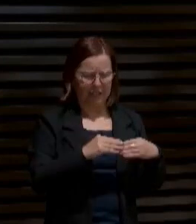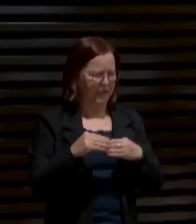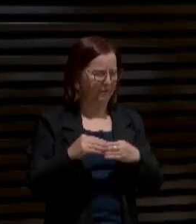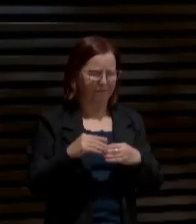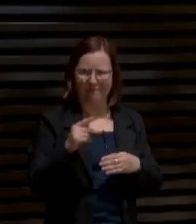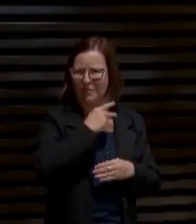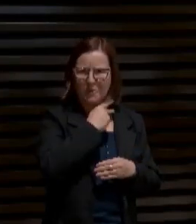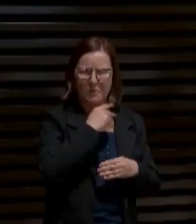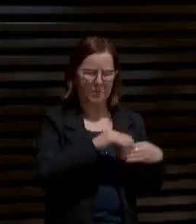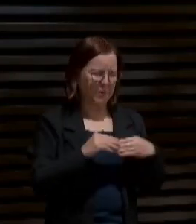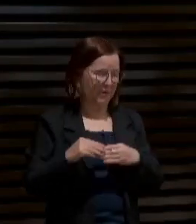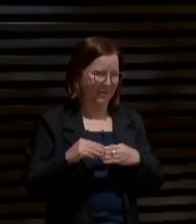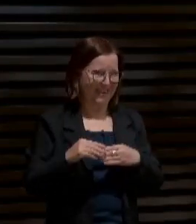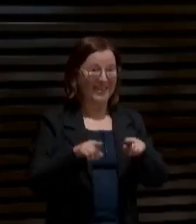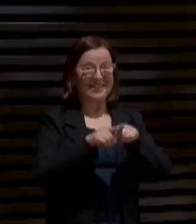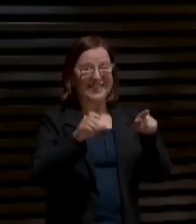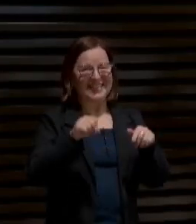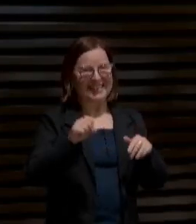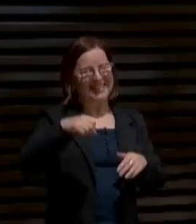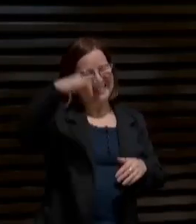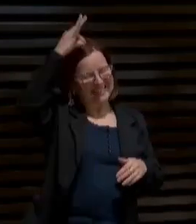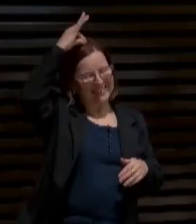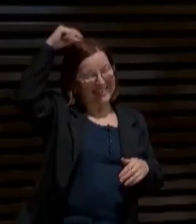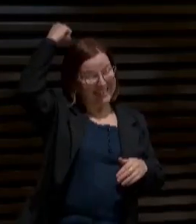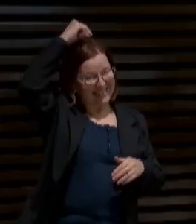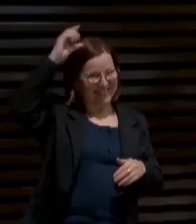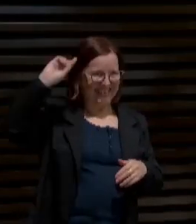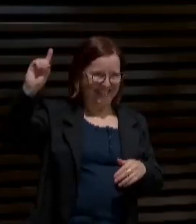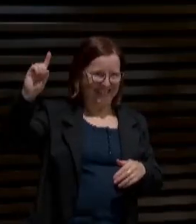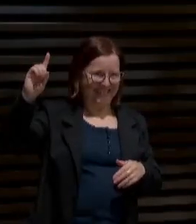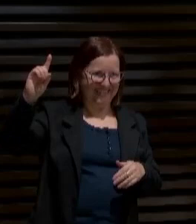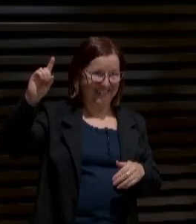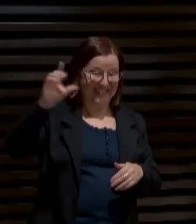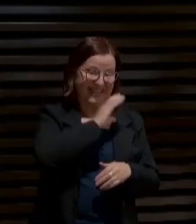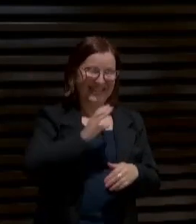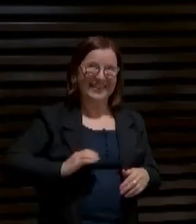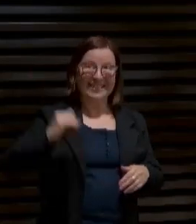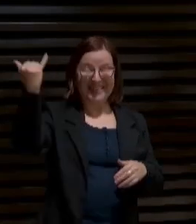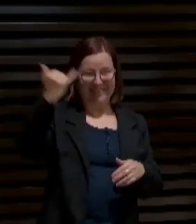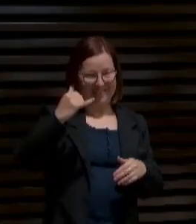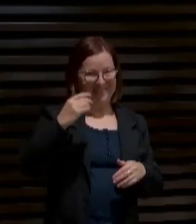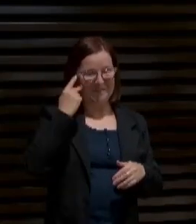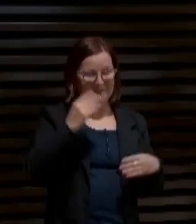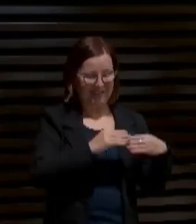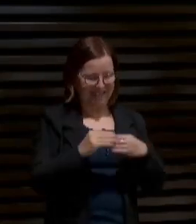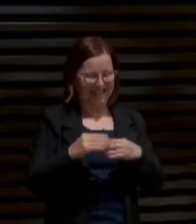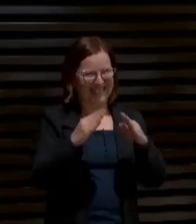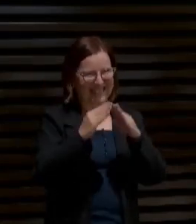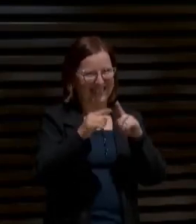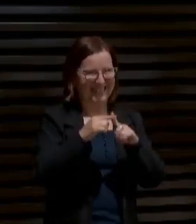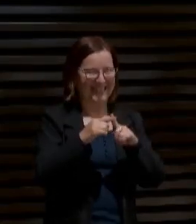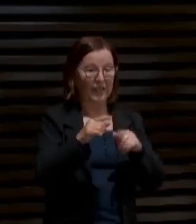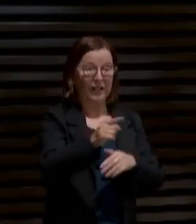Presbítero que conduz igreja é o espírito santo de Deus que foi deixado aqui por Cristo para conduzir a igreja meus irmãos então